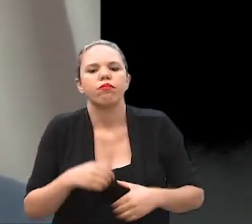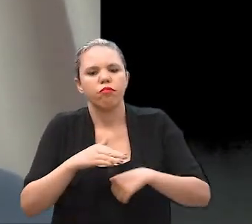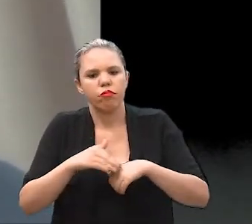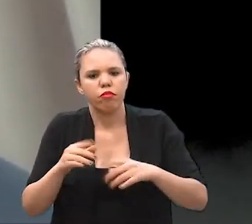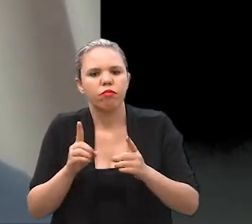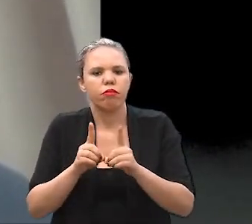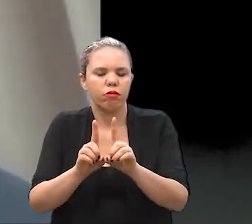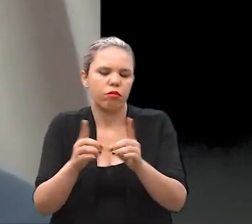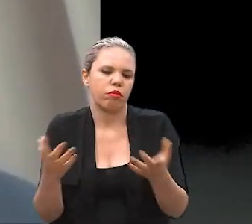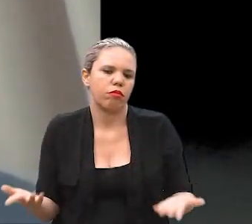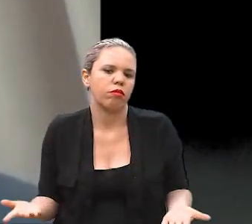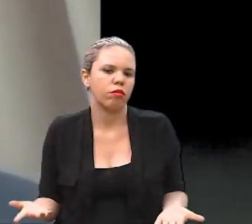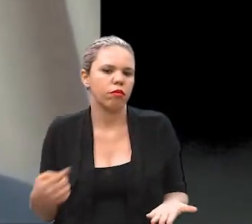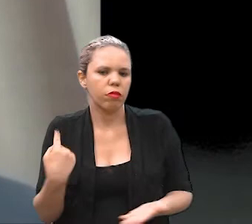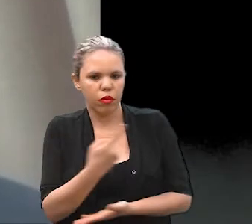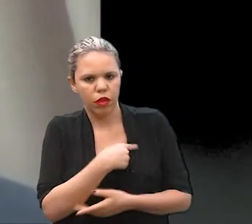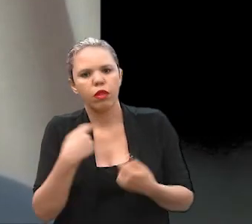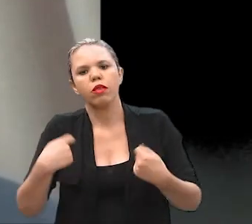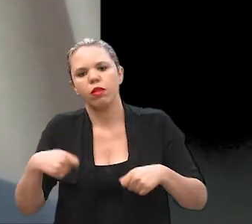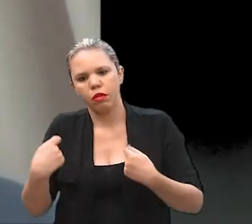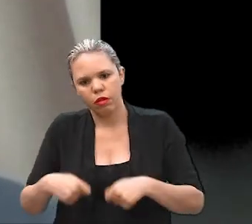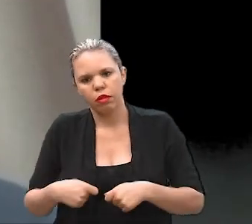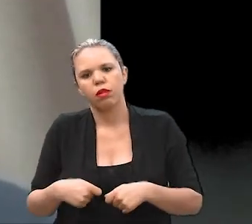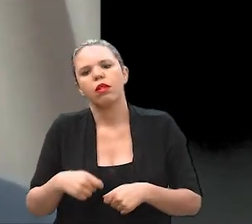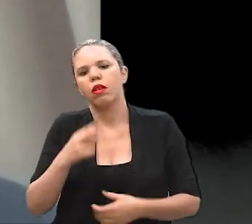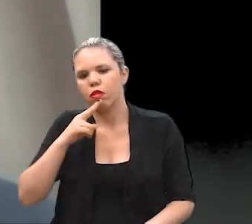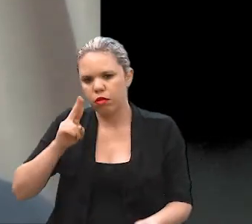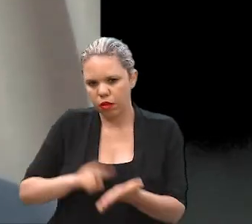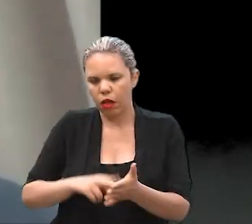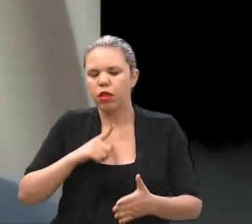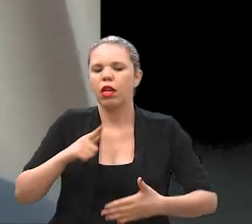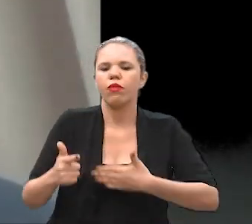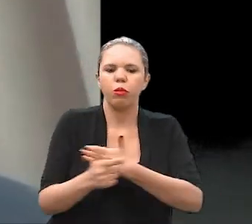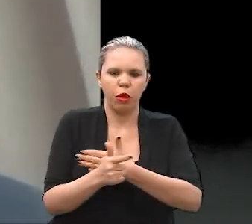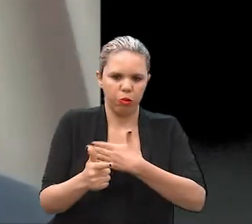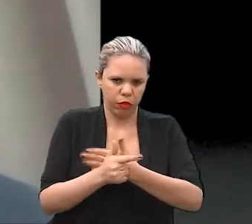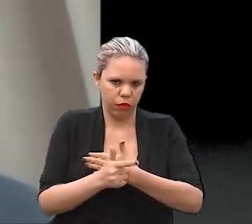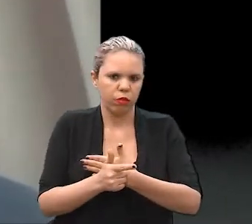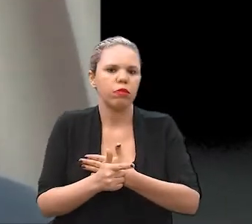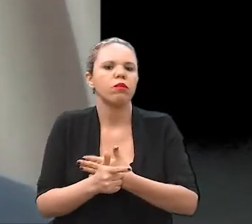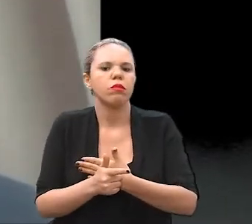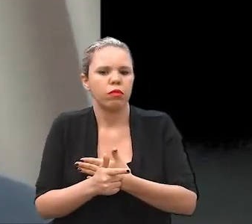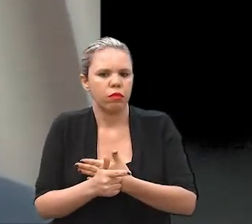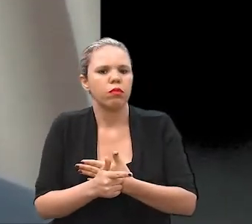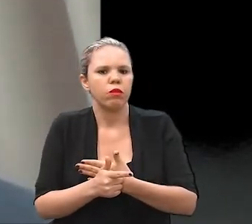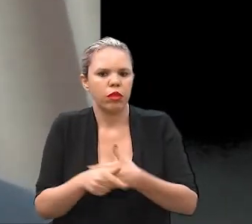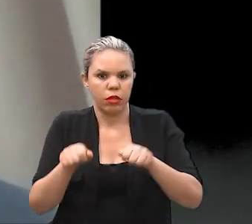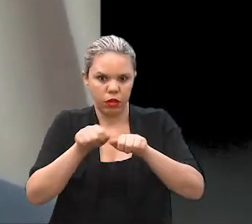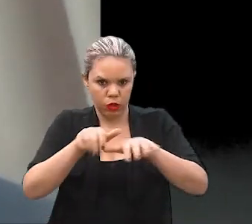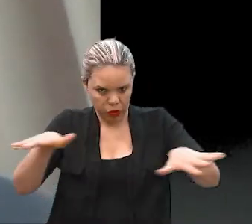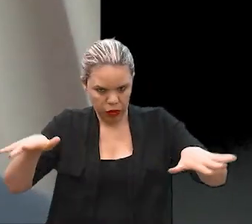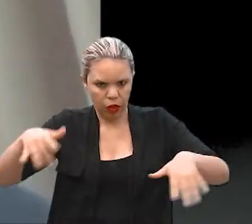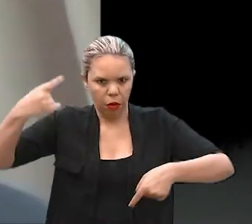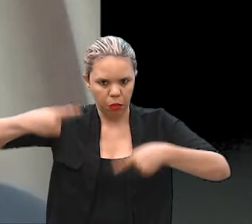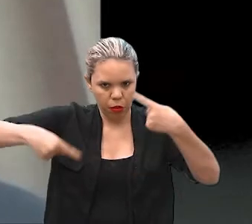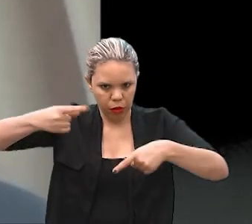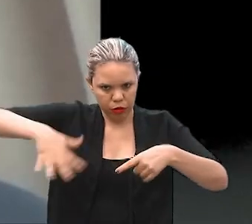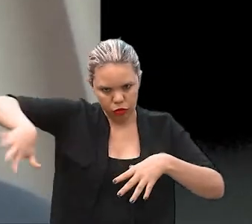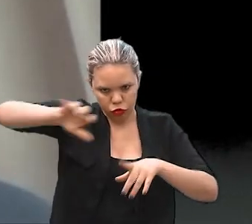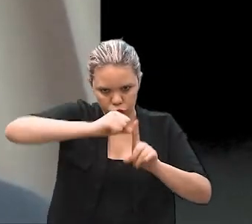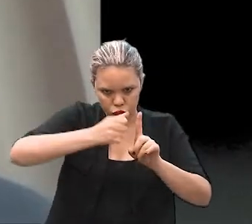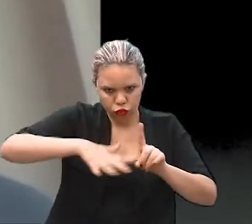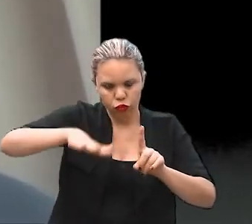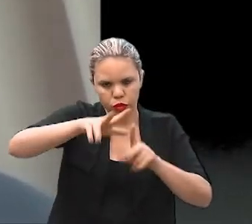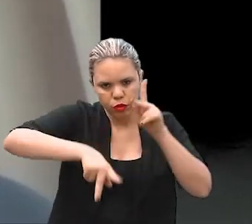afetiva, e que nós precisamos. Então, essa carta ela teve um papel de poder disseminar esse debate no conjunto da